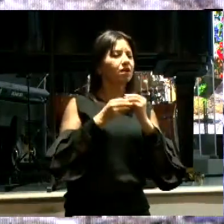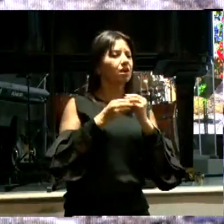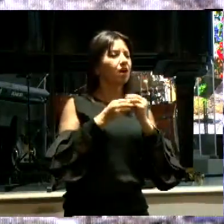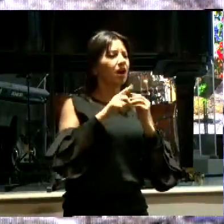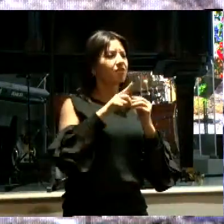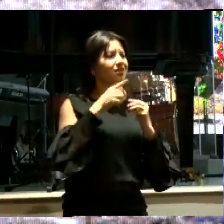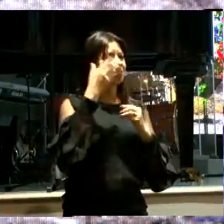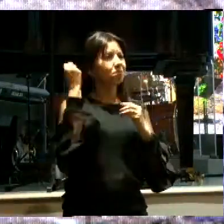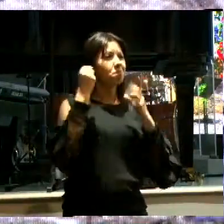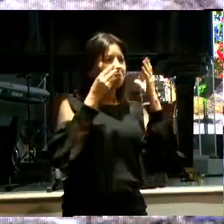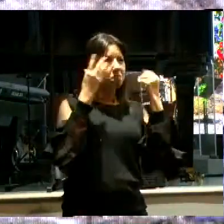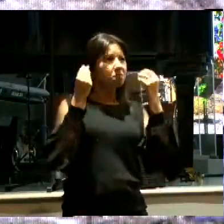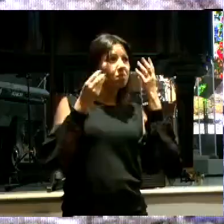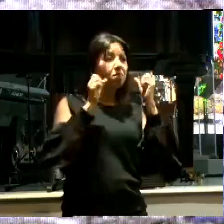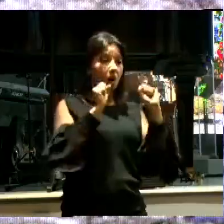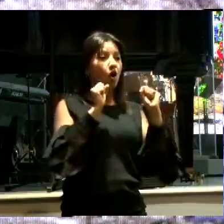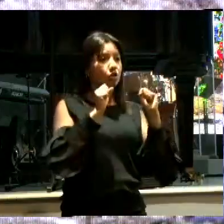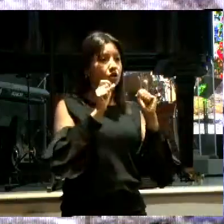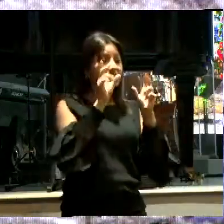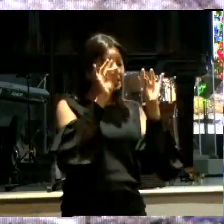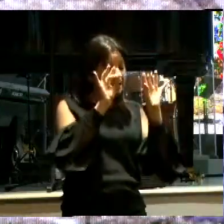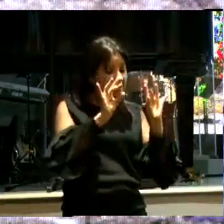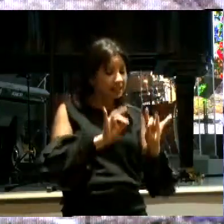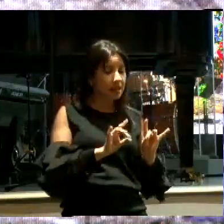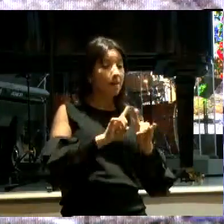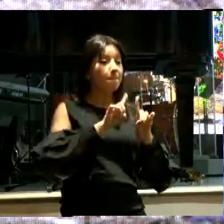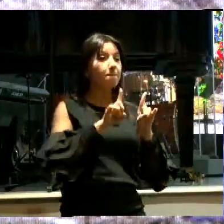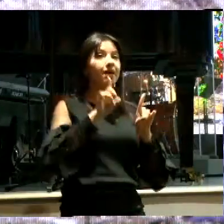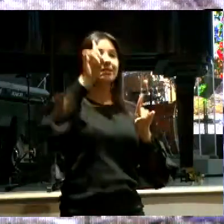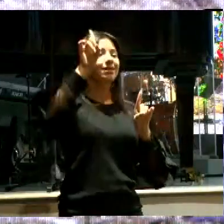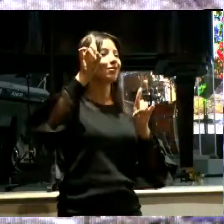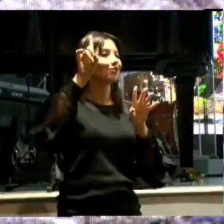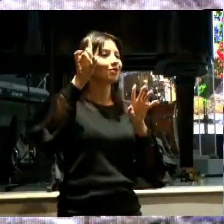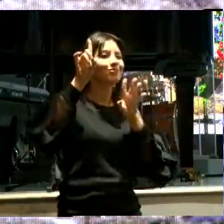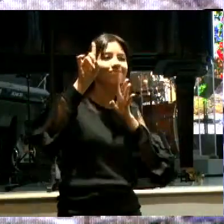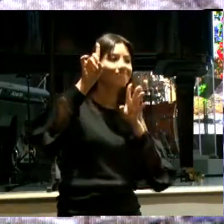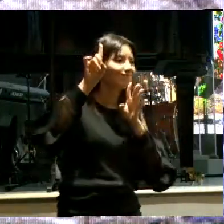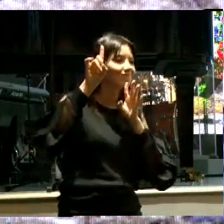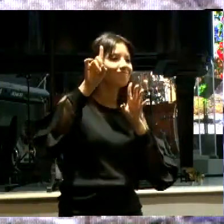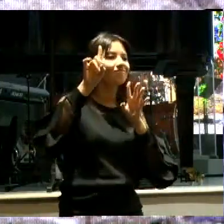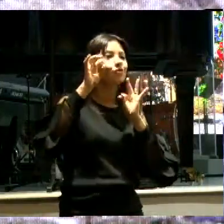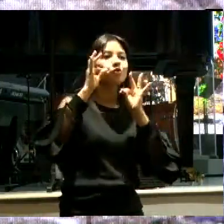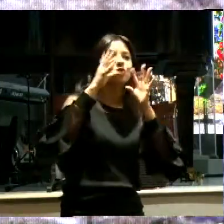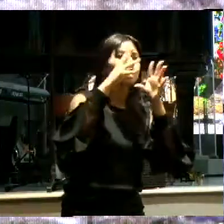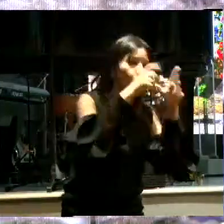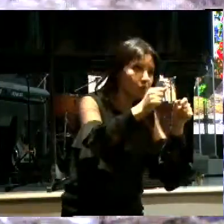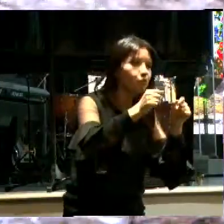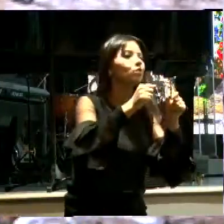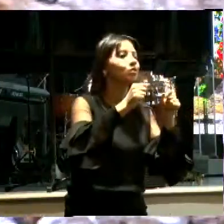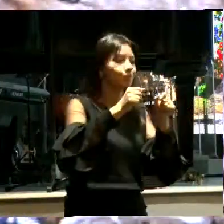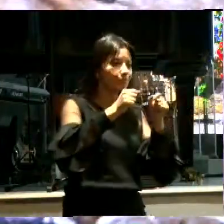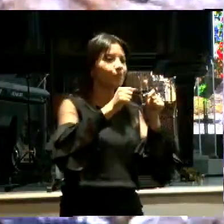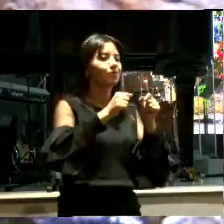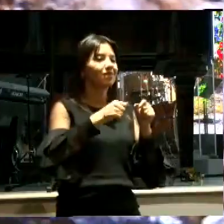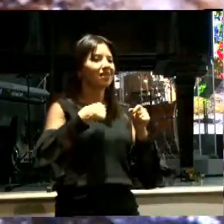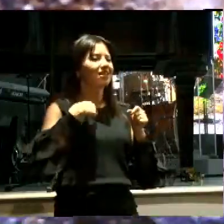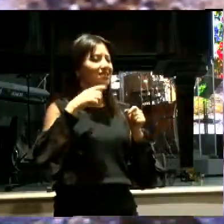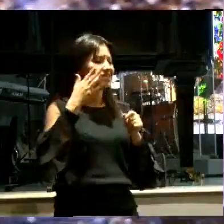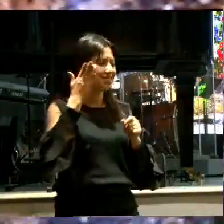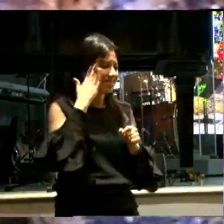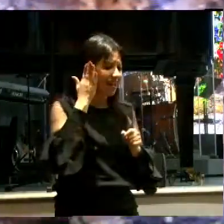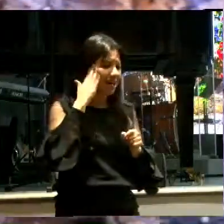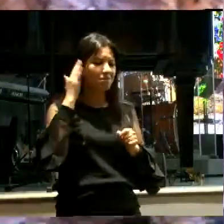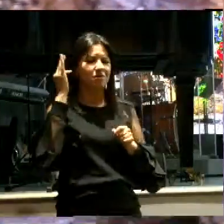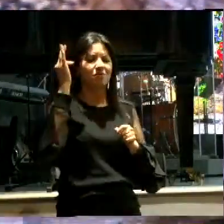sabe do agora, Ele sabe do amanhã. E eu me lembro muitas das vezes quando a minha mãe levantava que ela